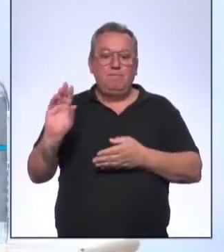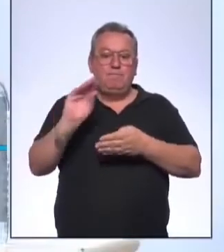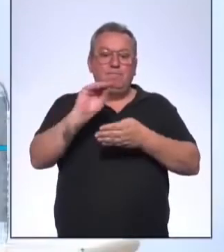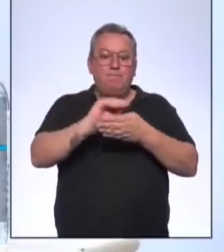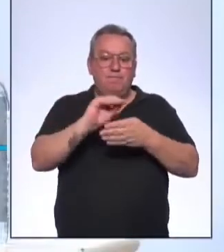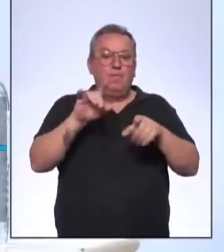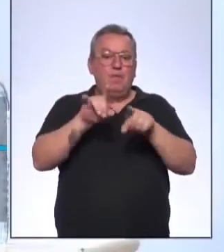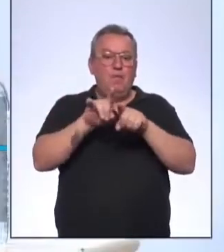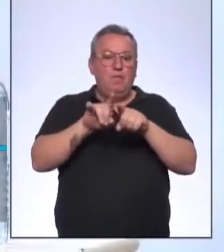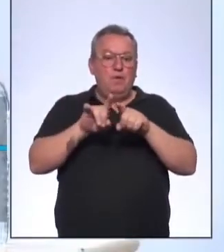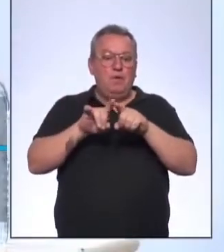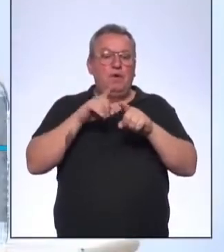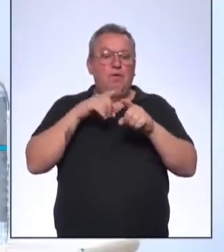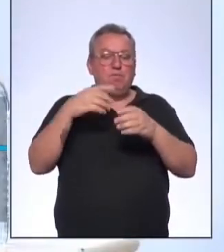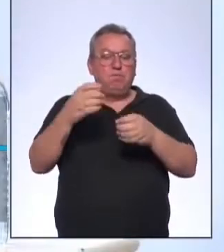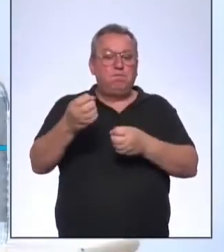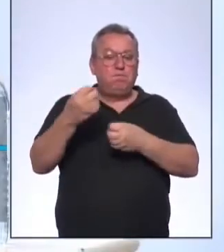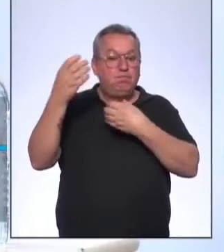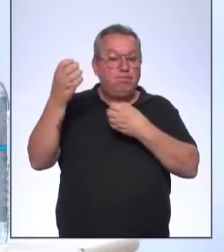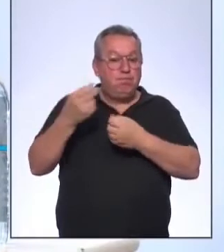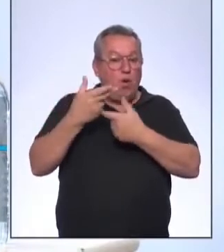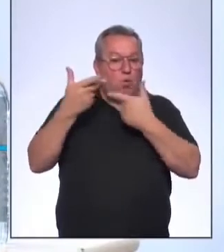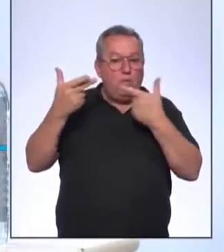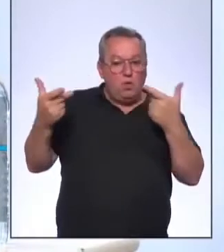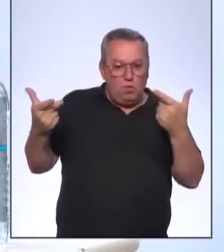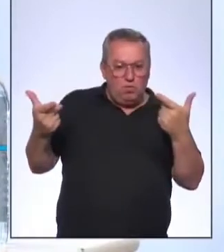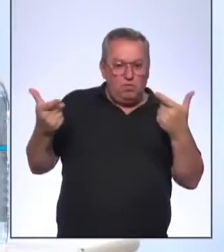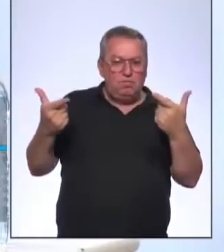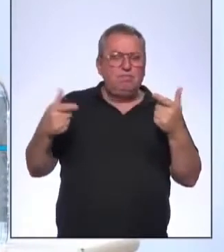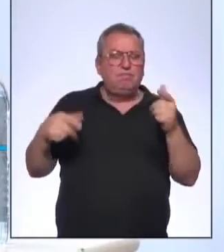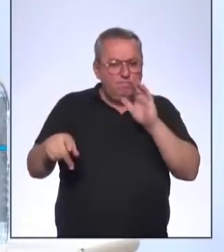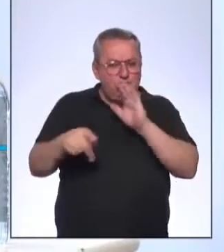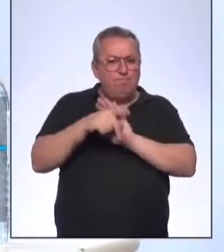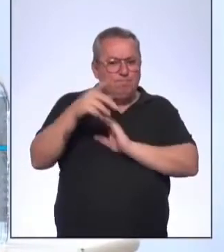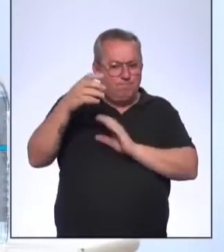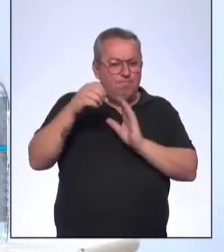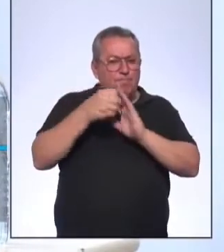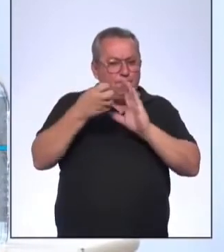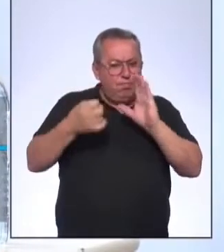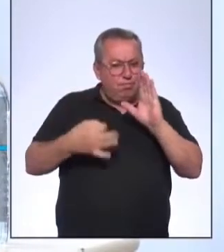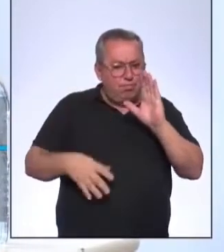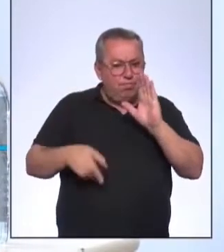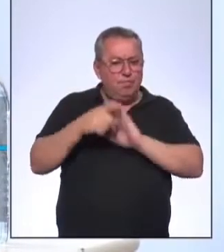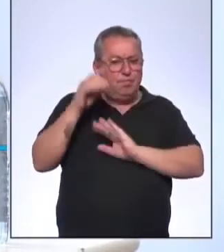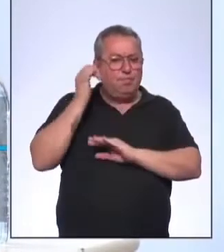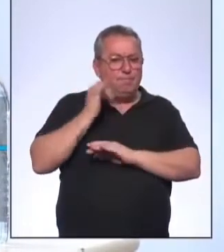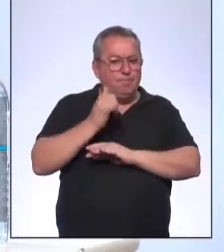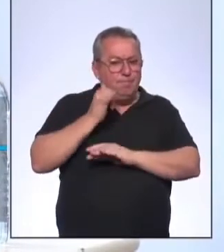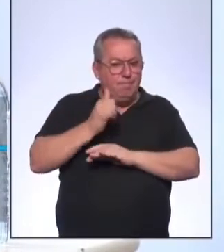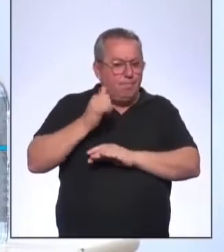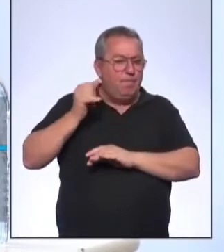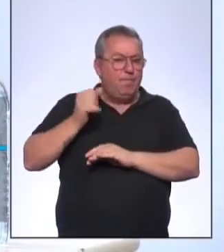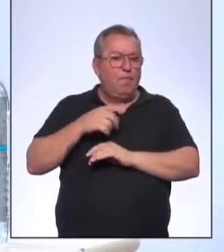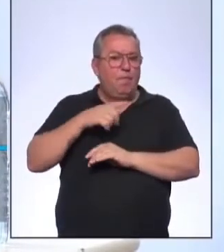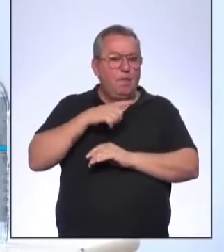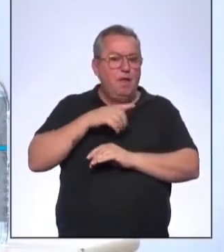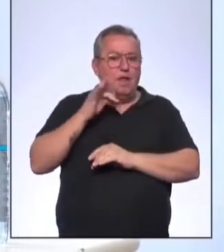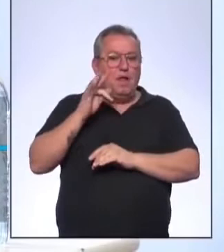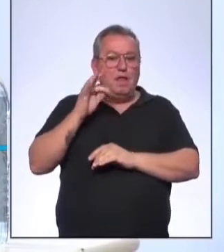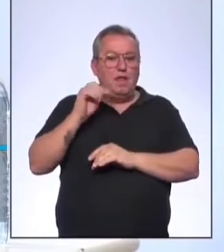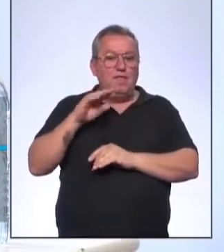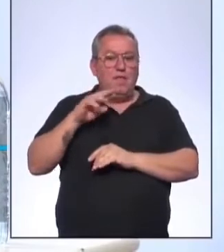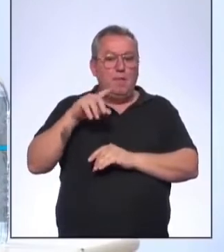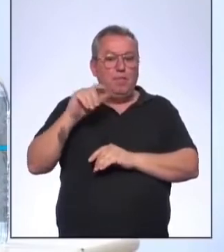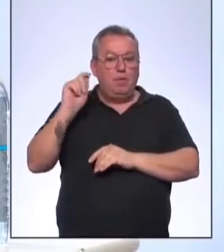que também passa uma um ensinamento isso isso também é característico das narrativas tá a gente tem isso na fábula